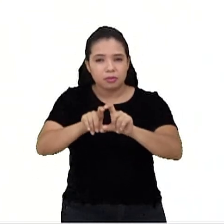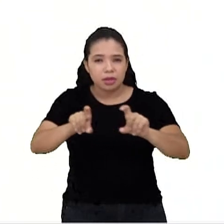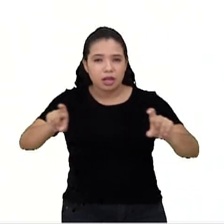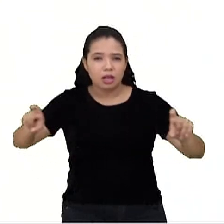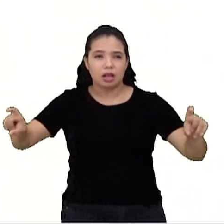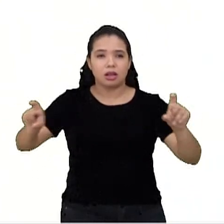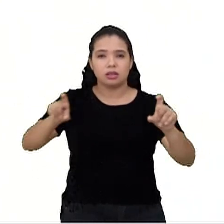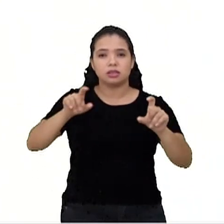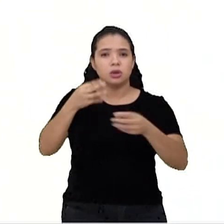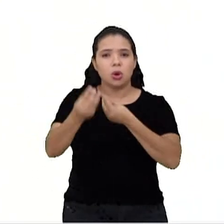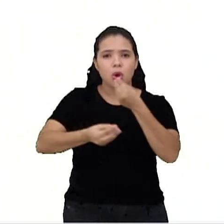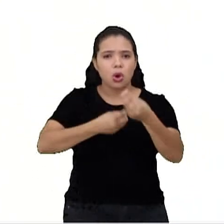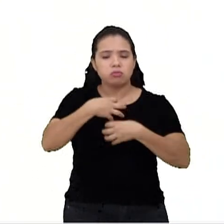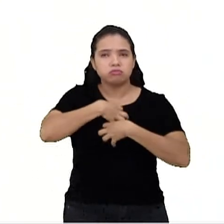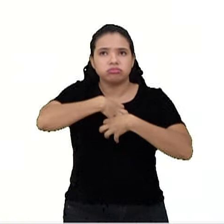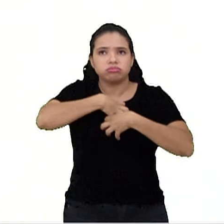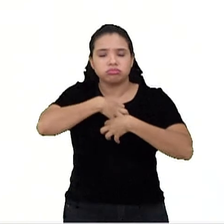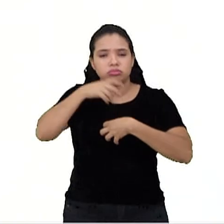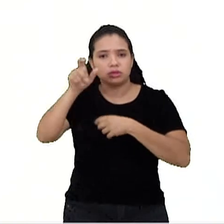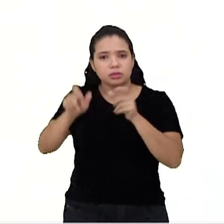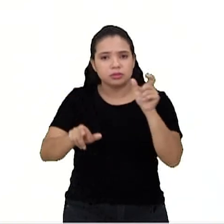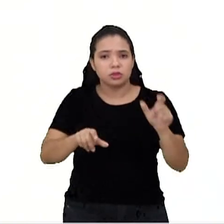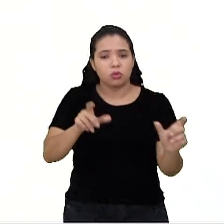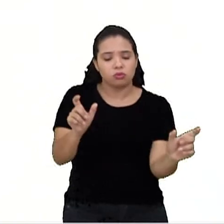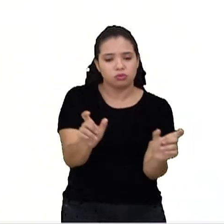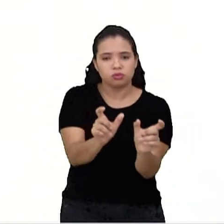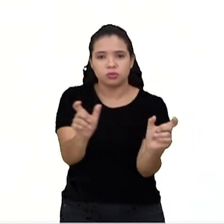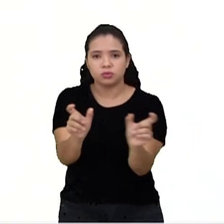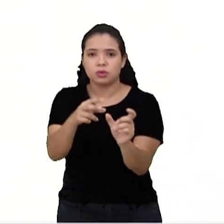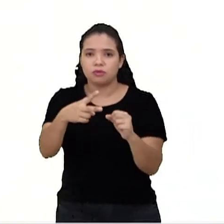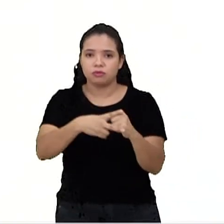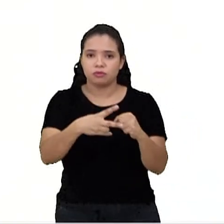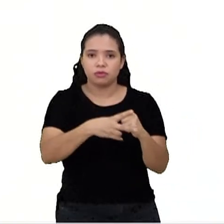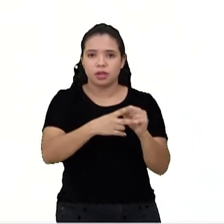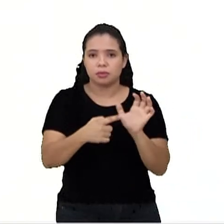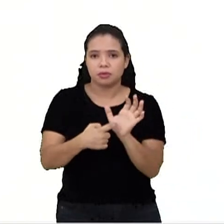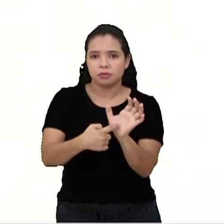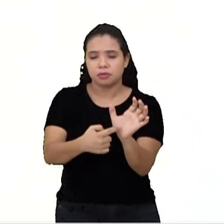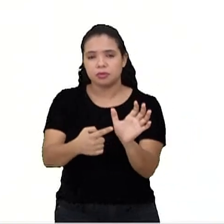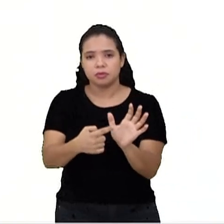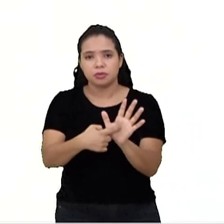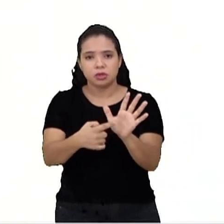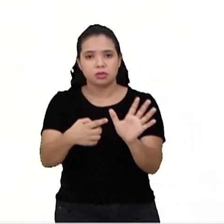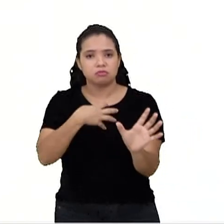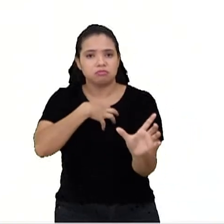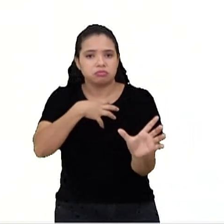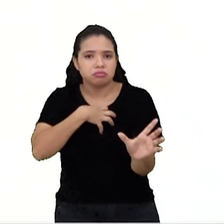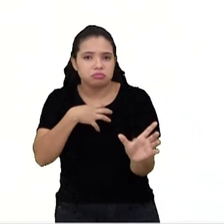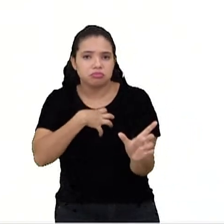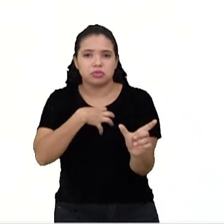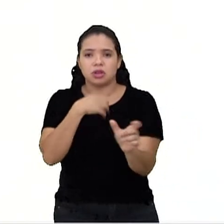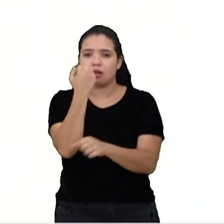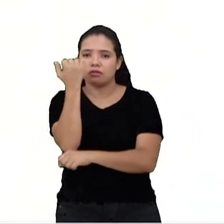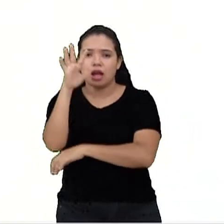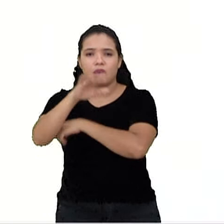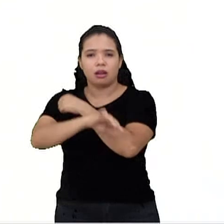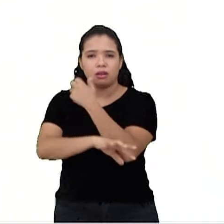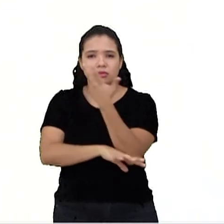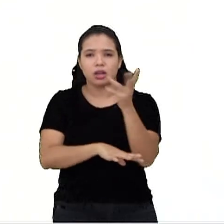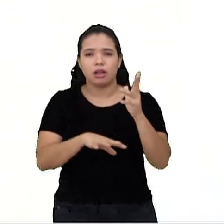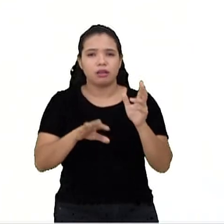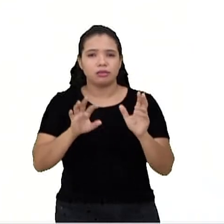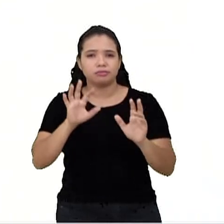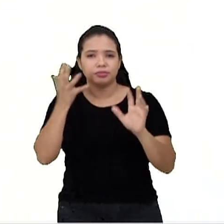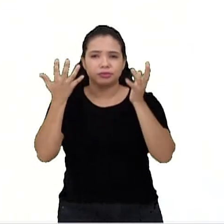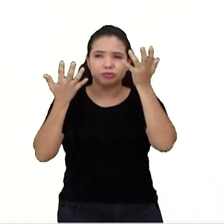ou estado do sujeito. Os verbos indicam ação, estado do sujeito, fenômenos da natureza, tá?